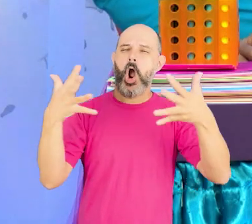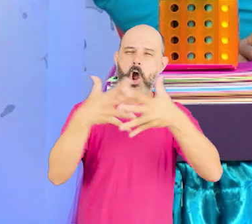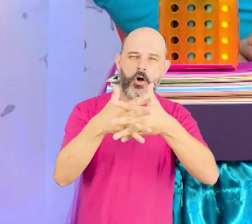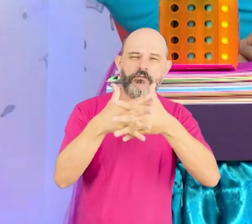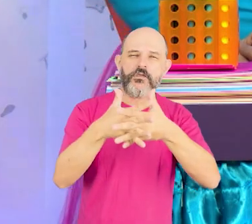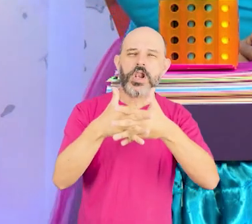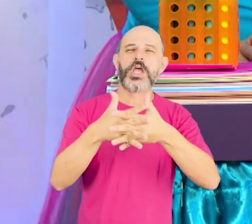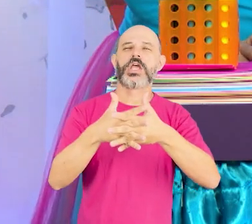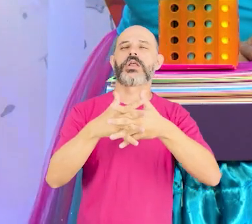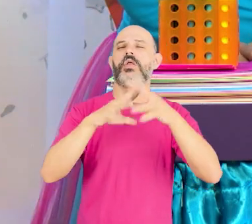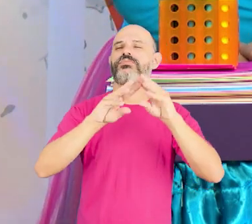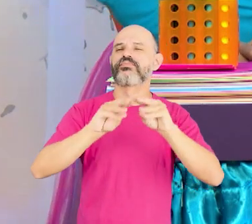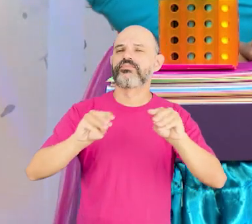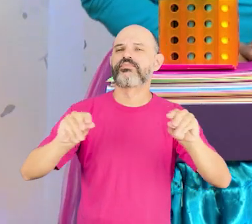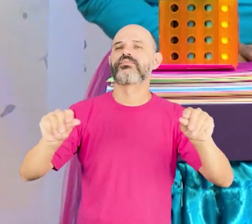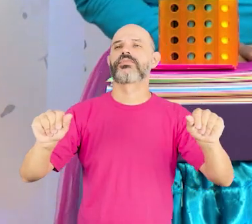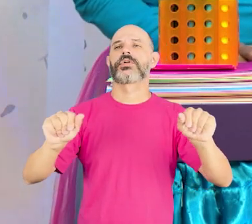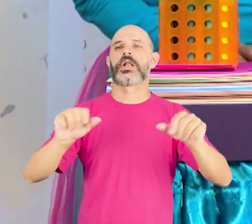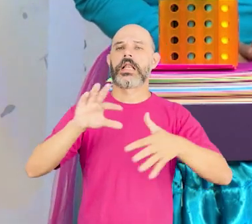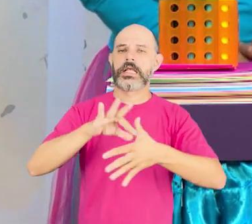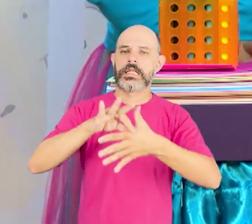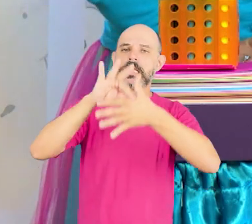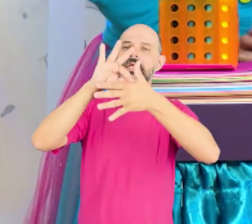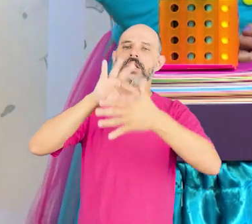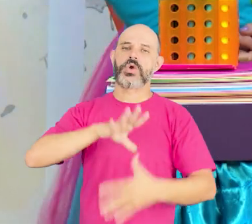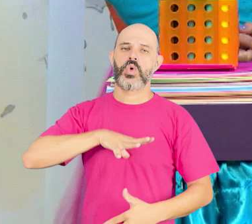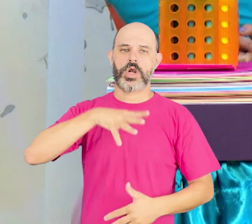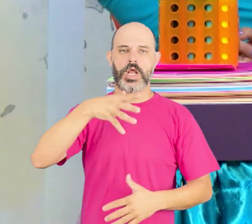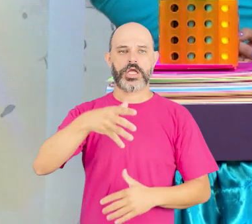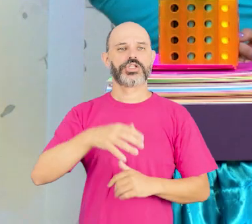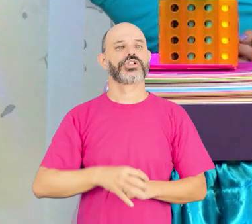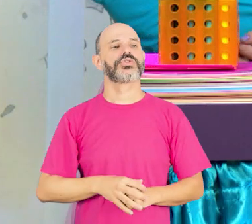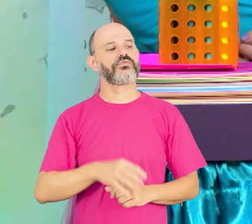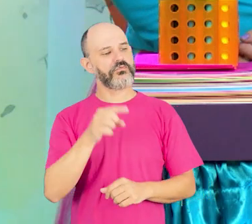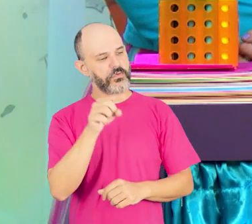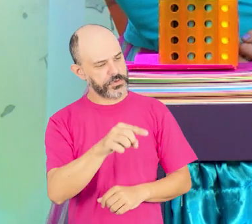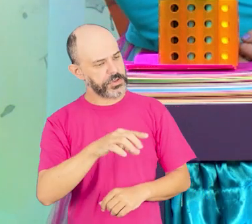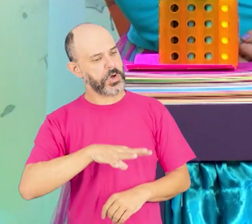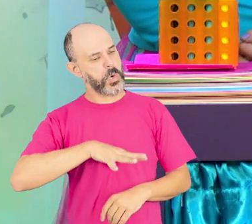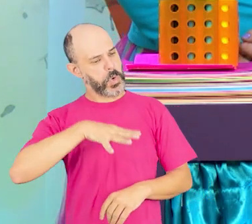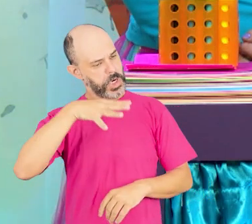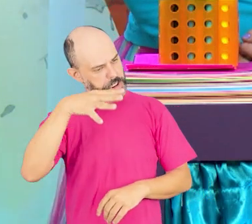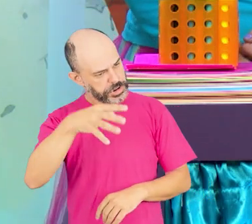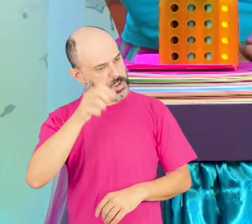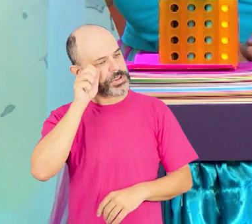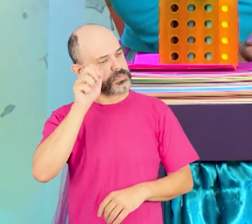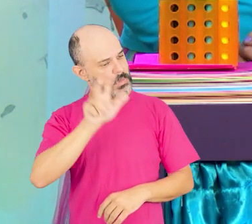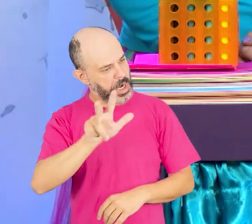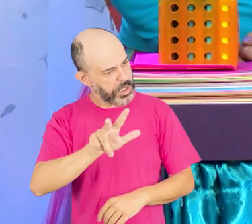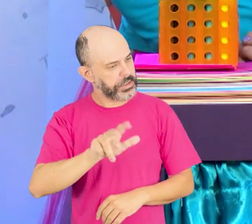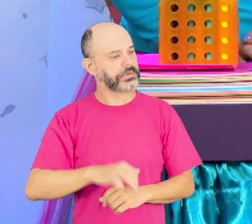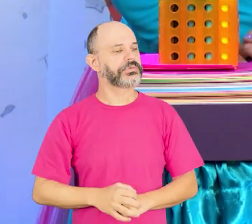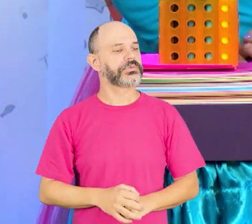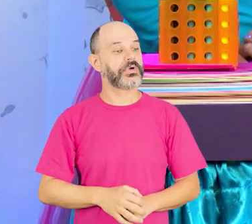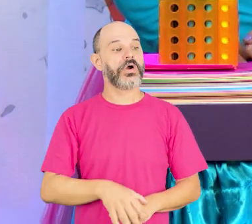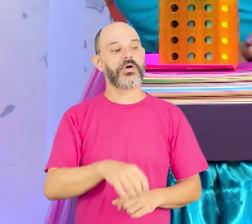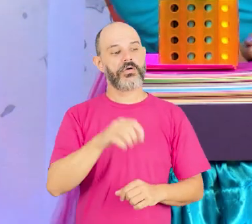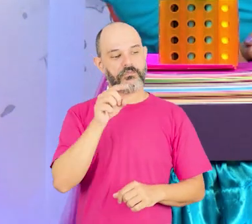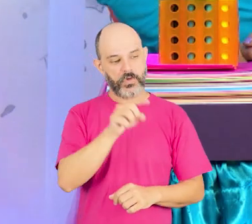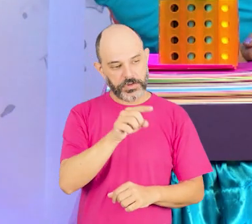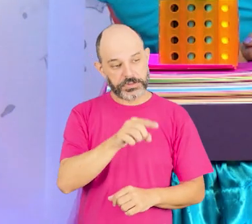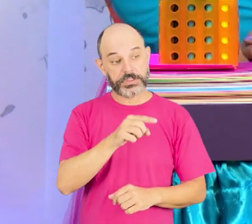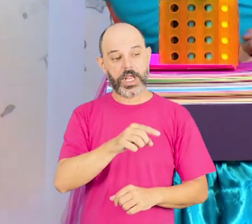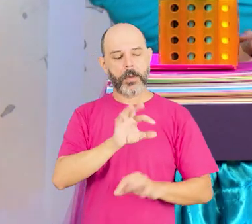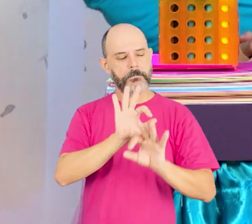conflitos, liderança, coragem. Você é muito corajoso, Leozinho, e esperto. vai ser